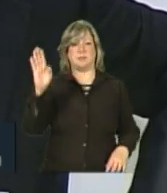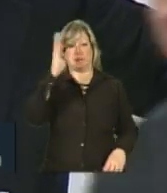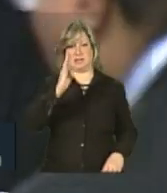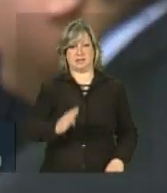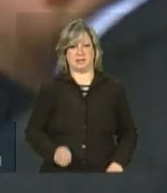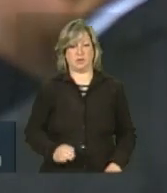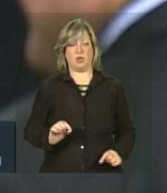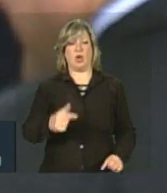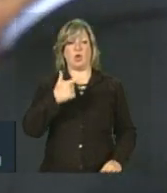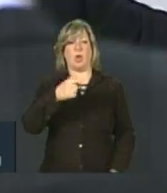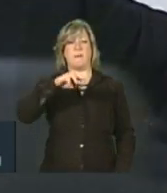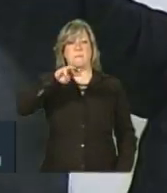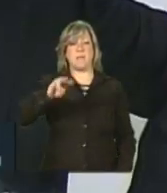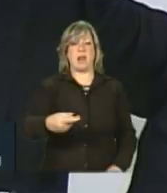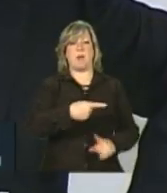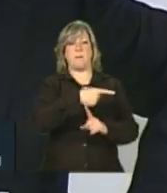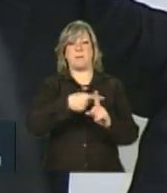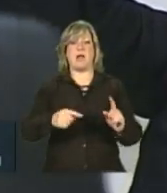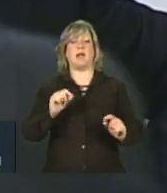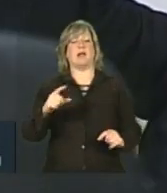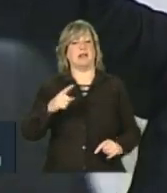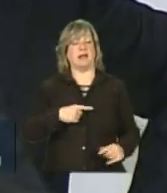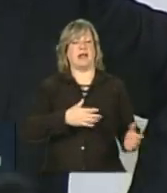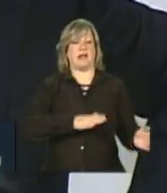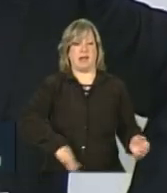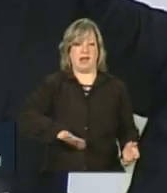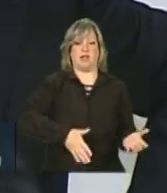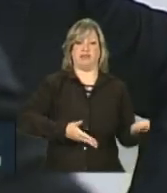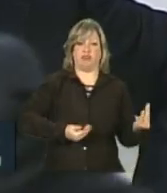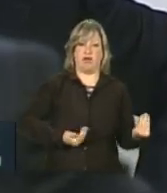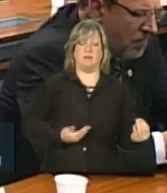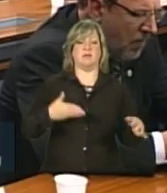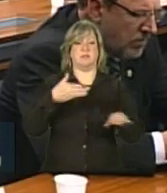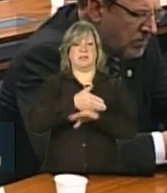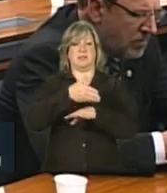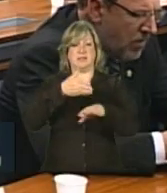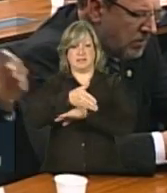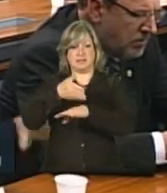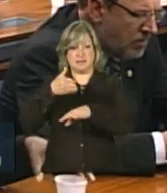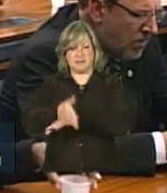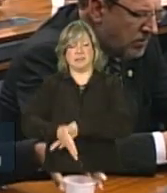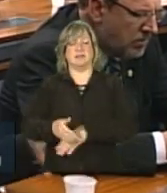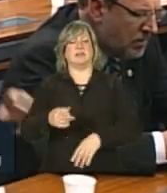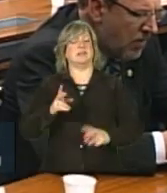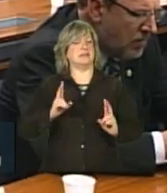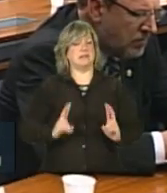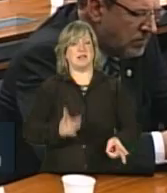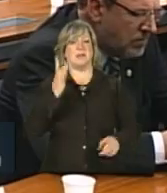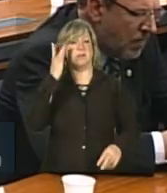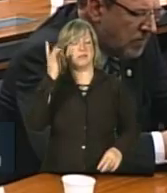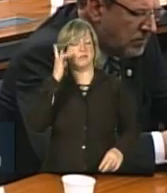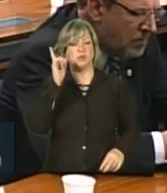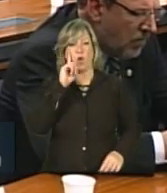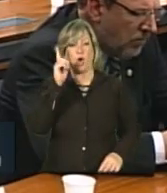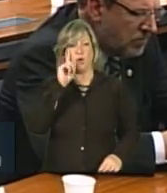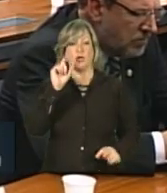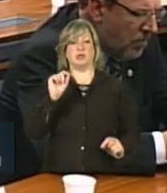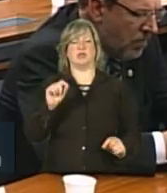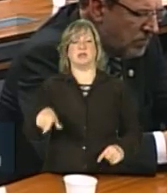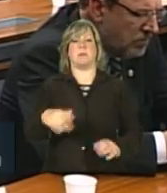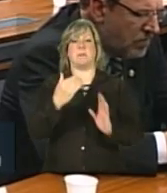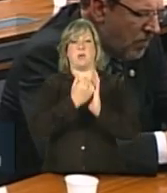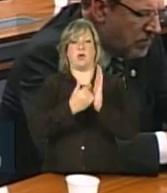2,5 milhões de crianças e jovens participam regularmente de atividades do programa Segundo Tempo.